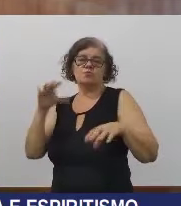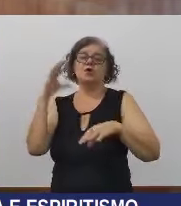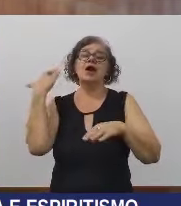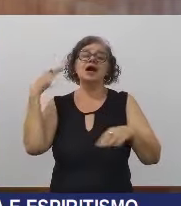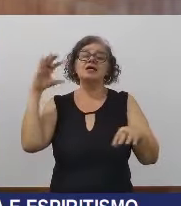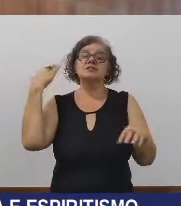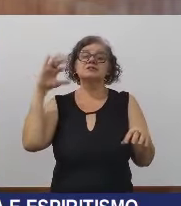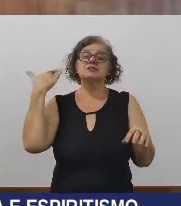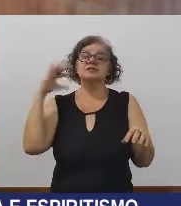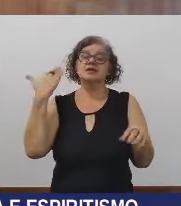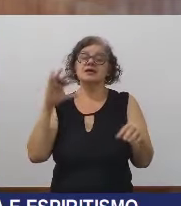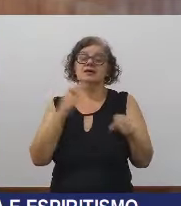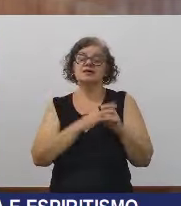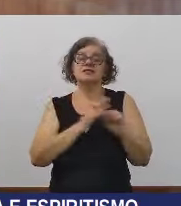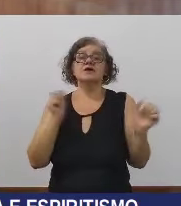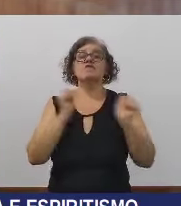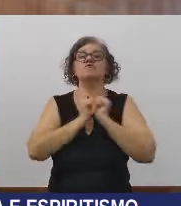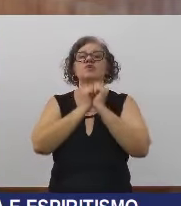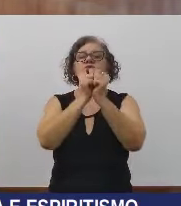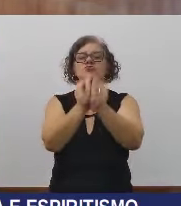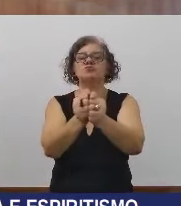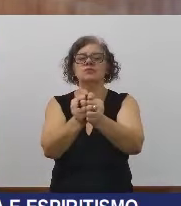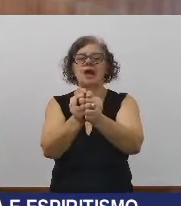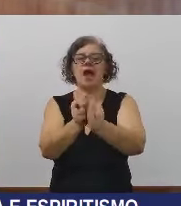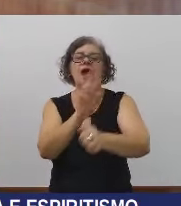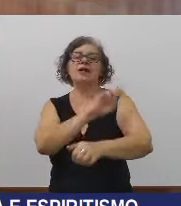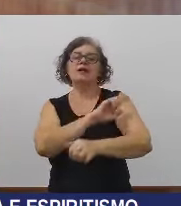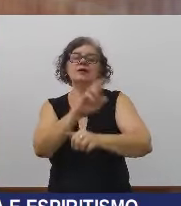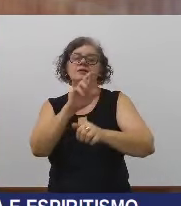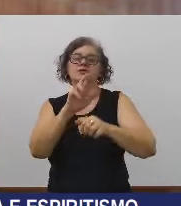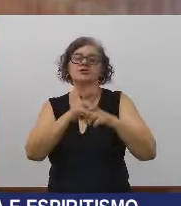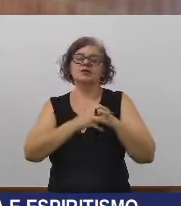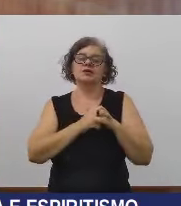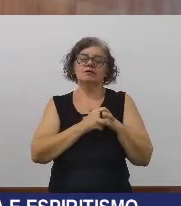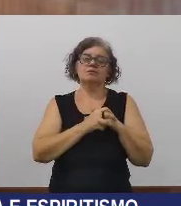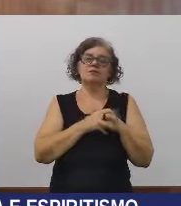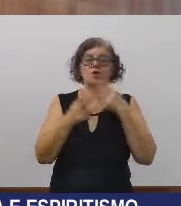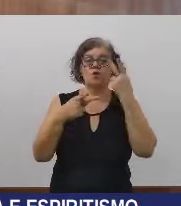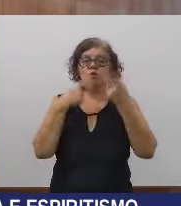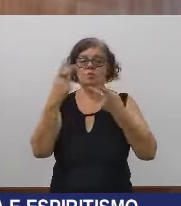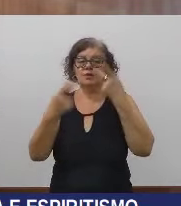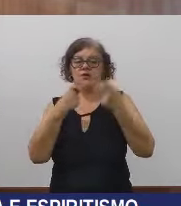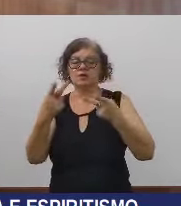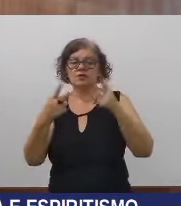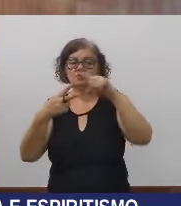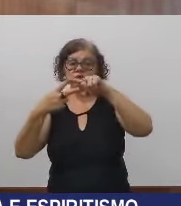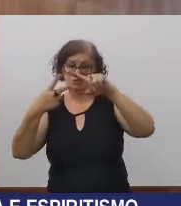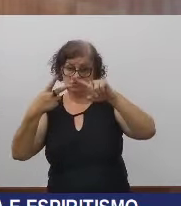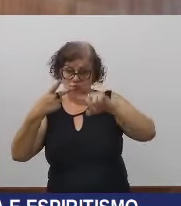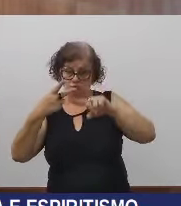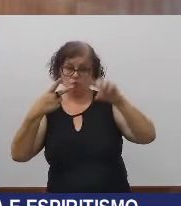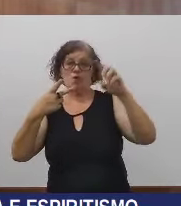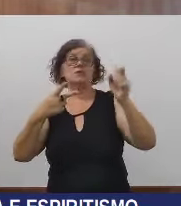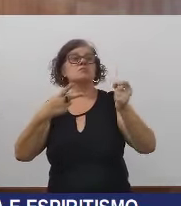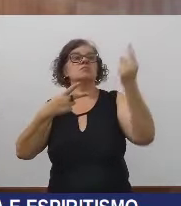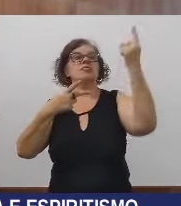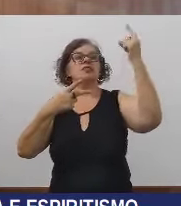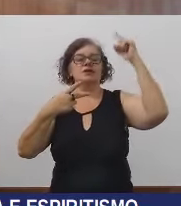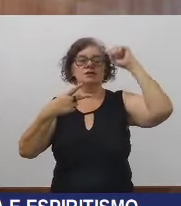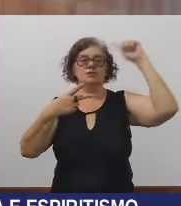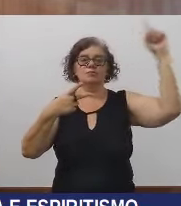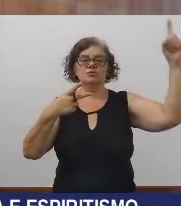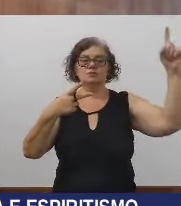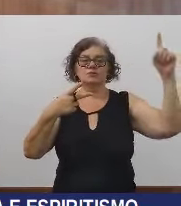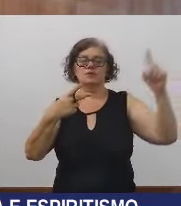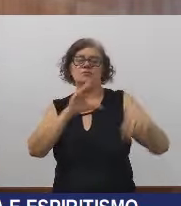A ciência certamente vai se somar à religião, porque, como falei, são ambas criadas por Deus,